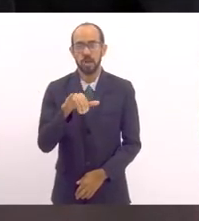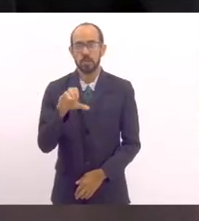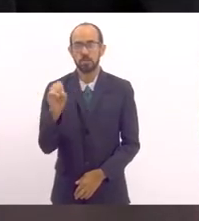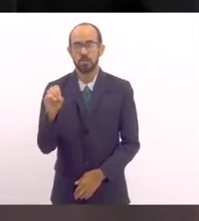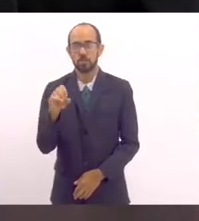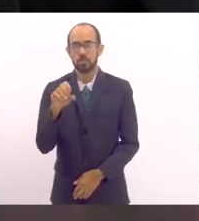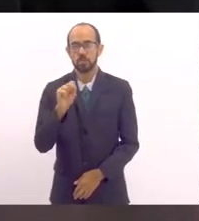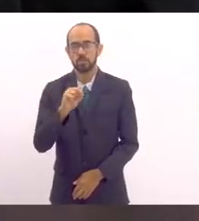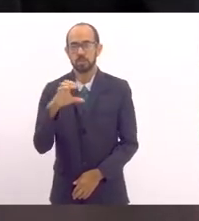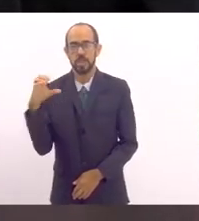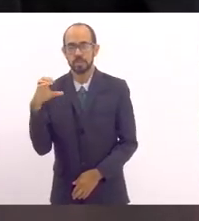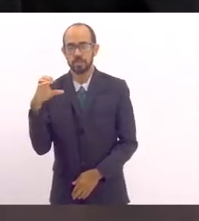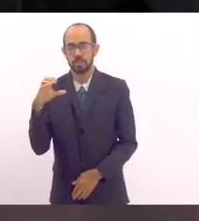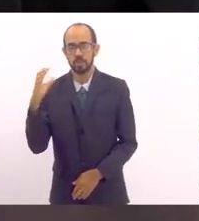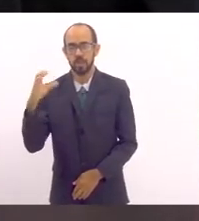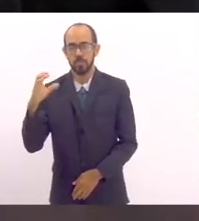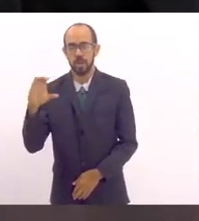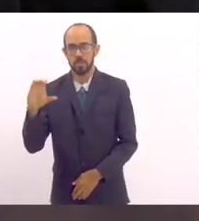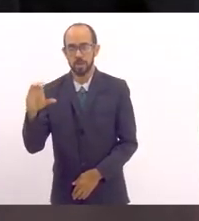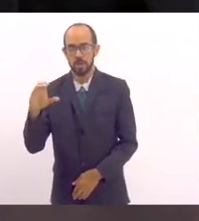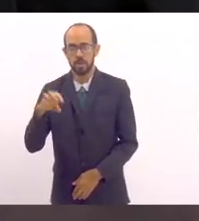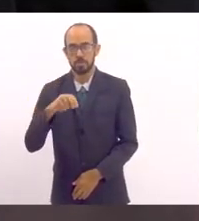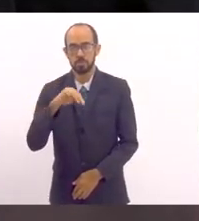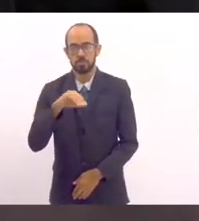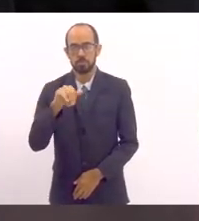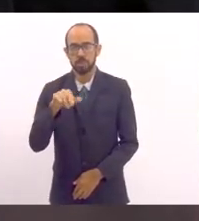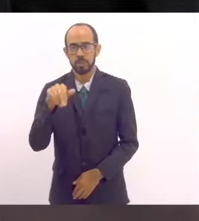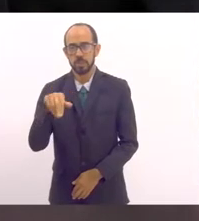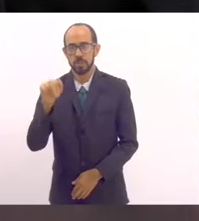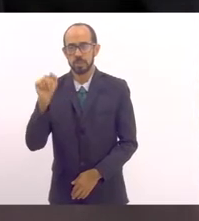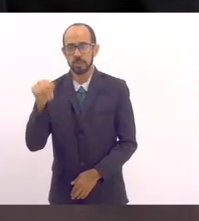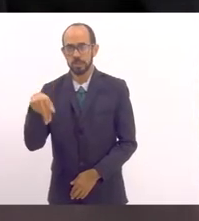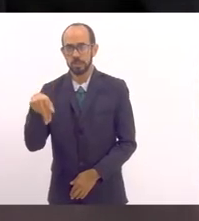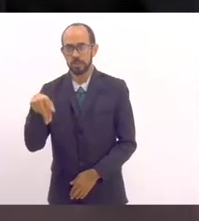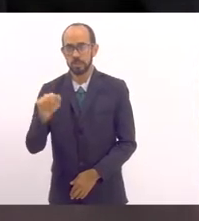Sesc Copacabana, a Miriam,